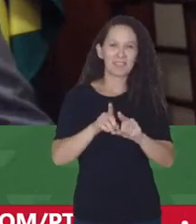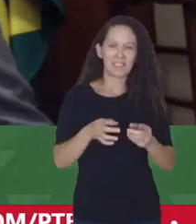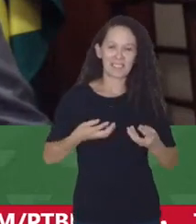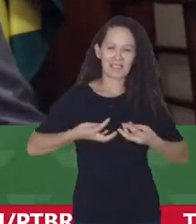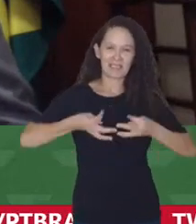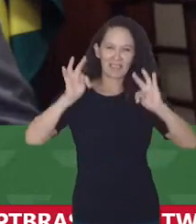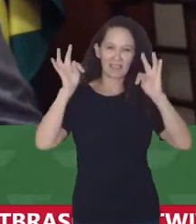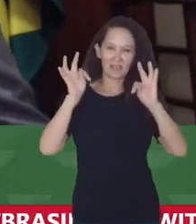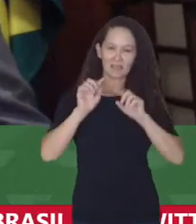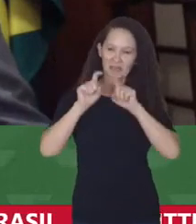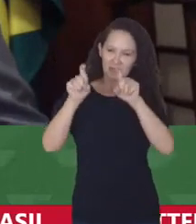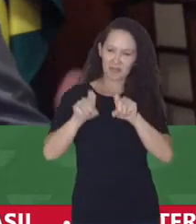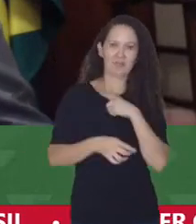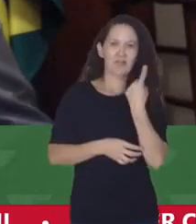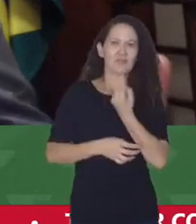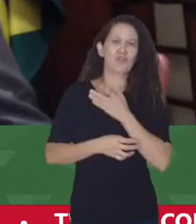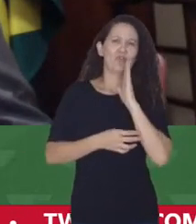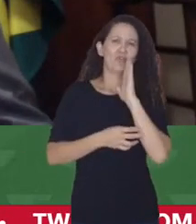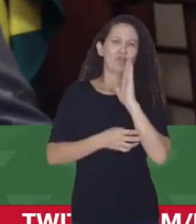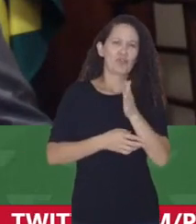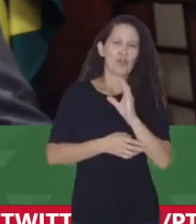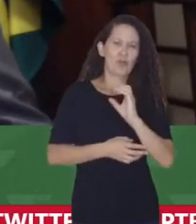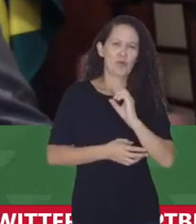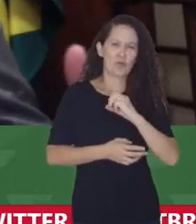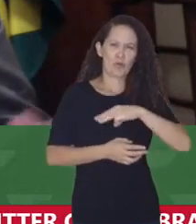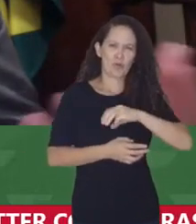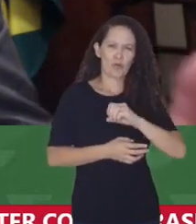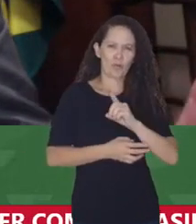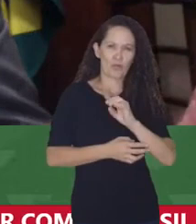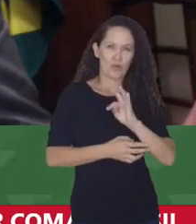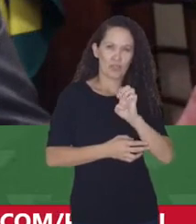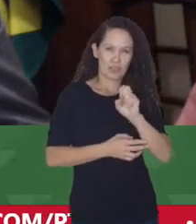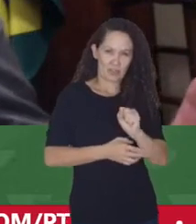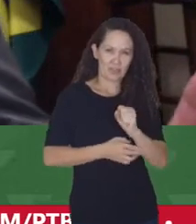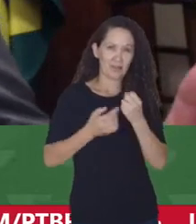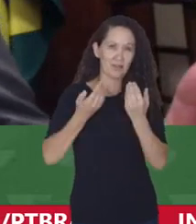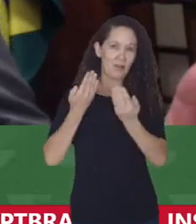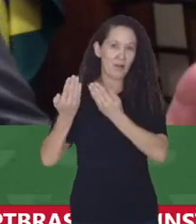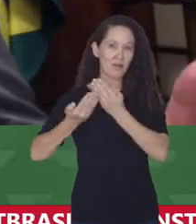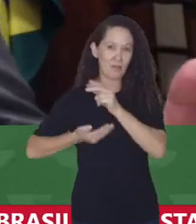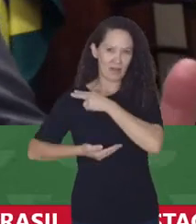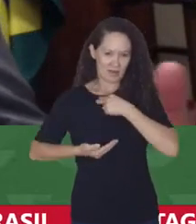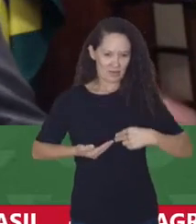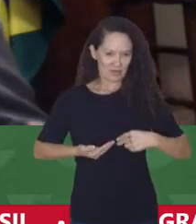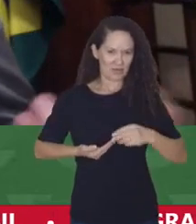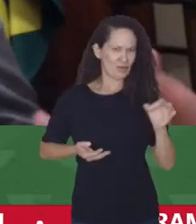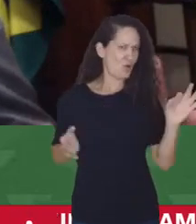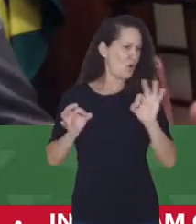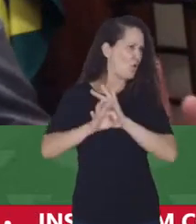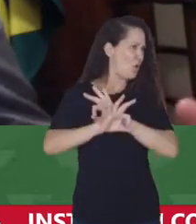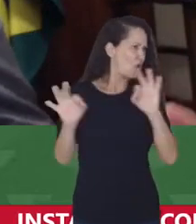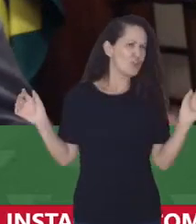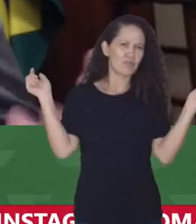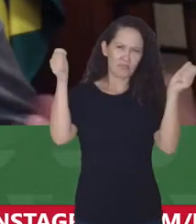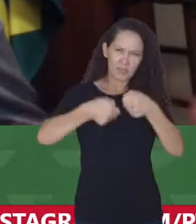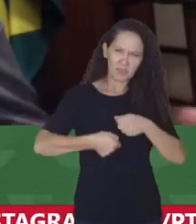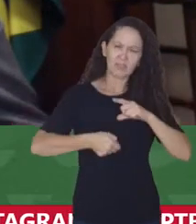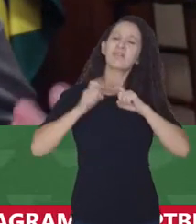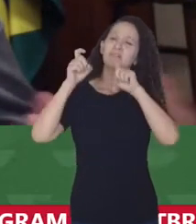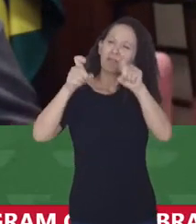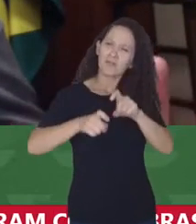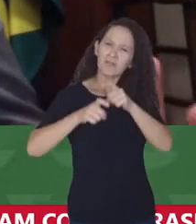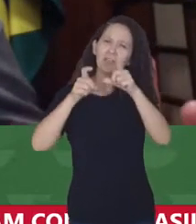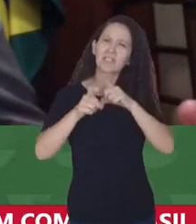No campo, nós já somos commodities. Nós somos a China do campo. Nós temos potência, temos